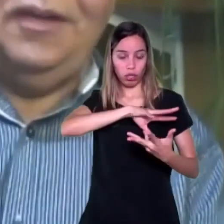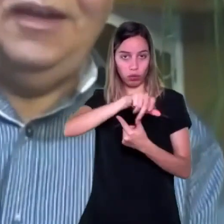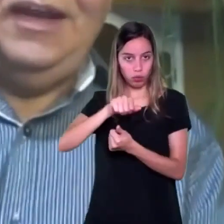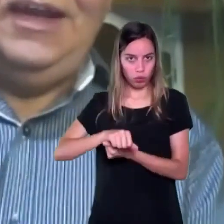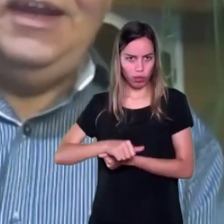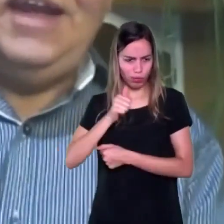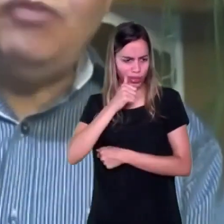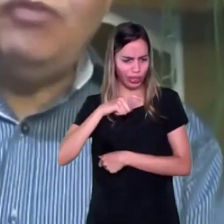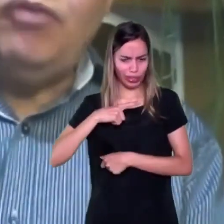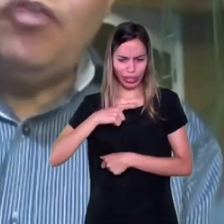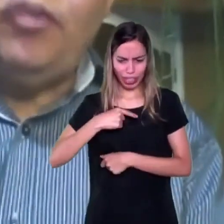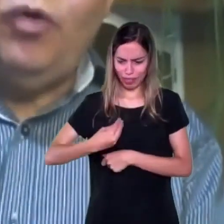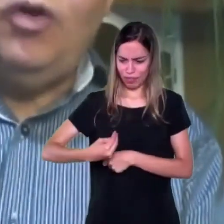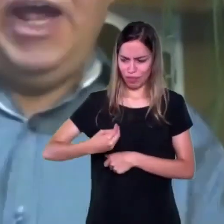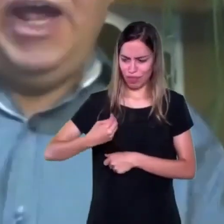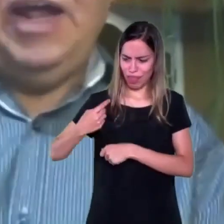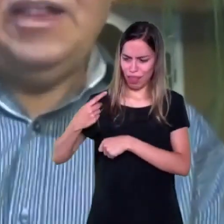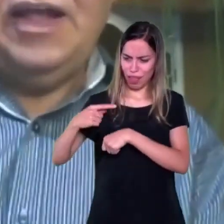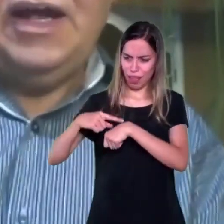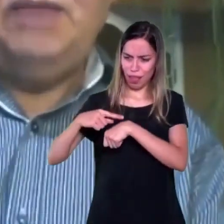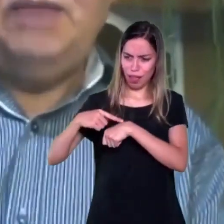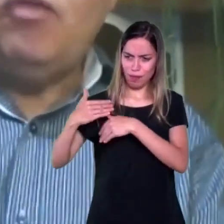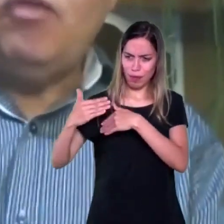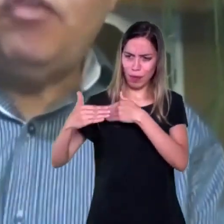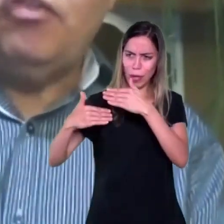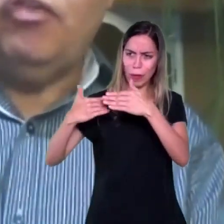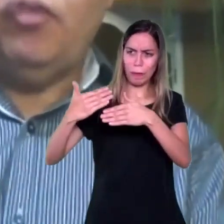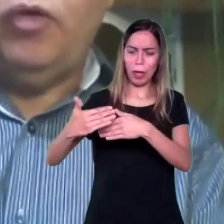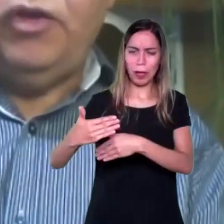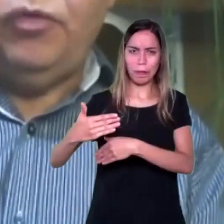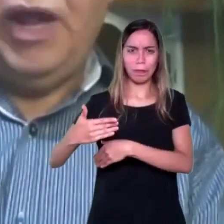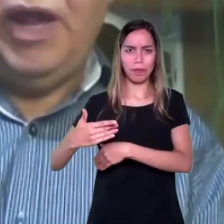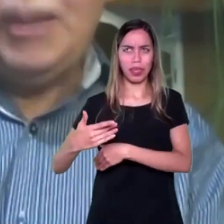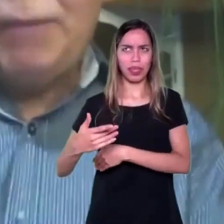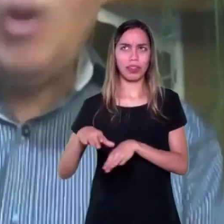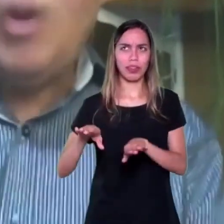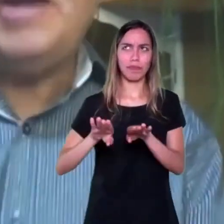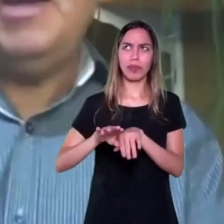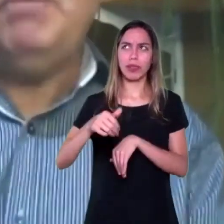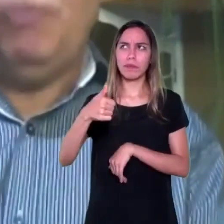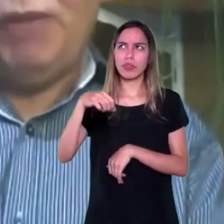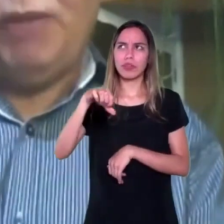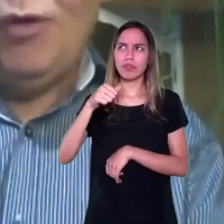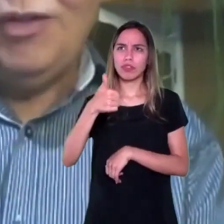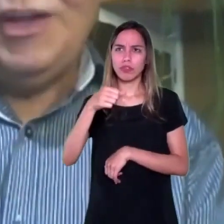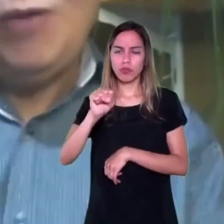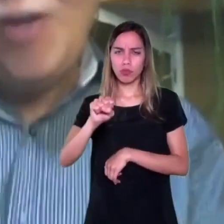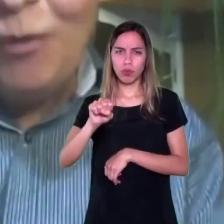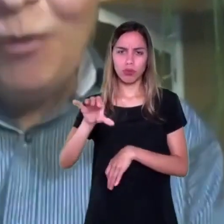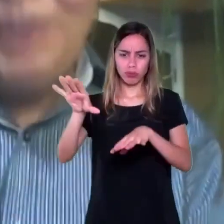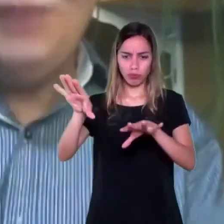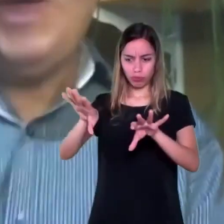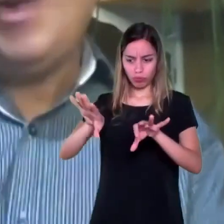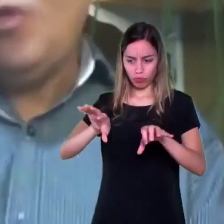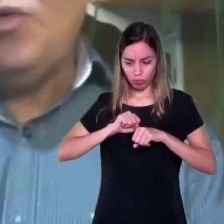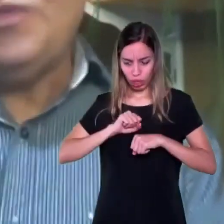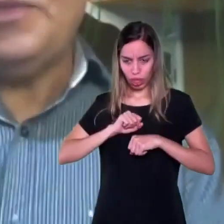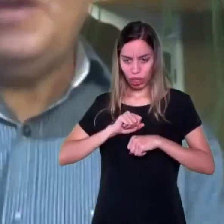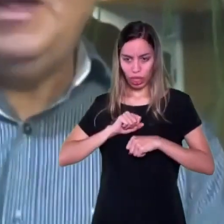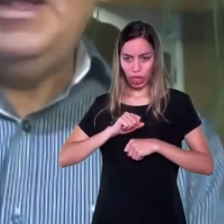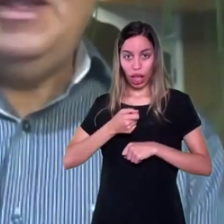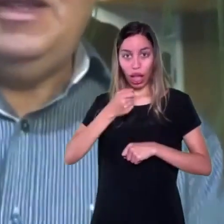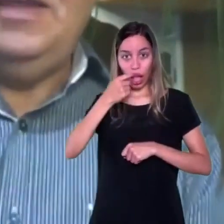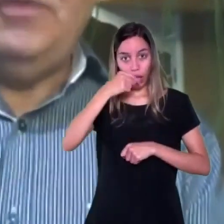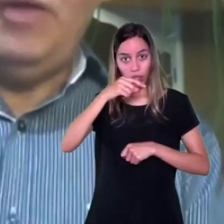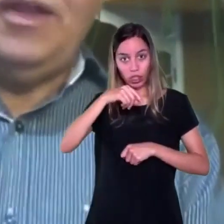históricos, e ela vivenciou, em 1918, ela pegou a gripe espanhola e quase morreu, conta,